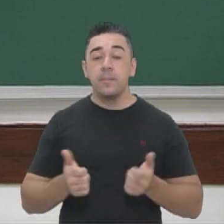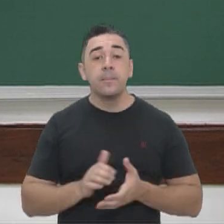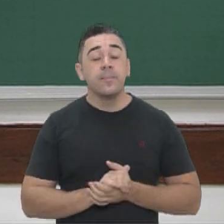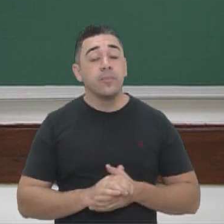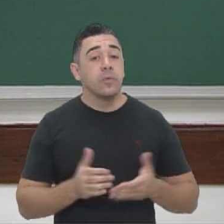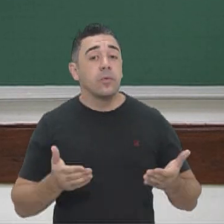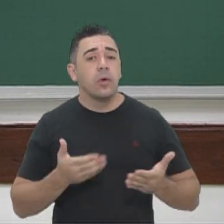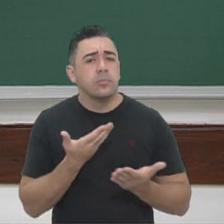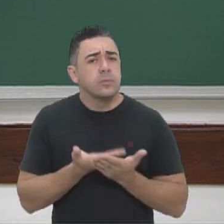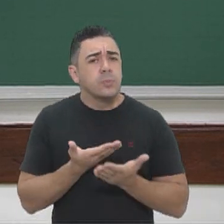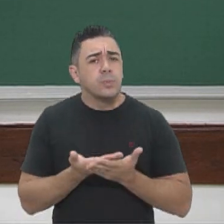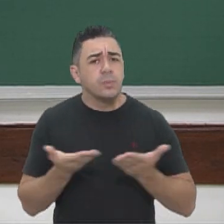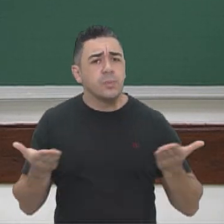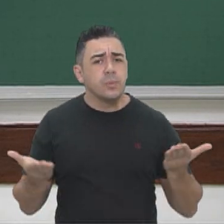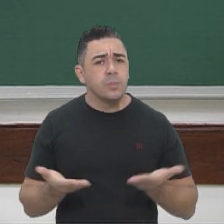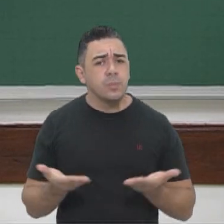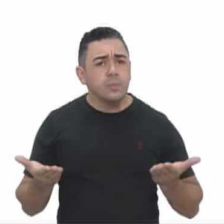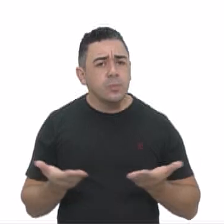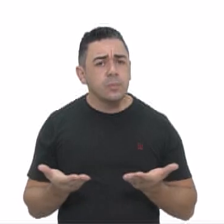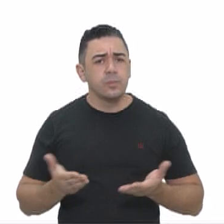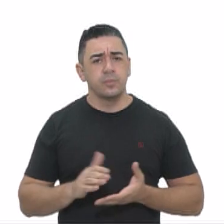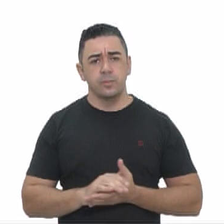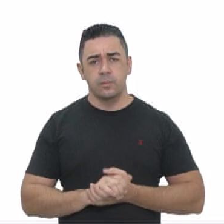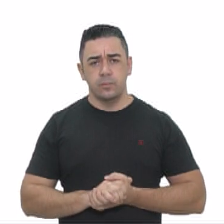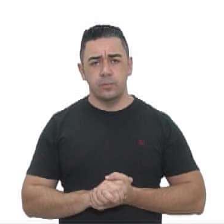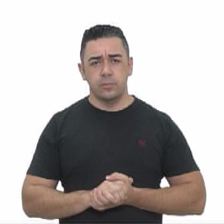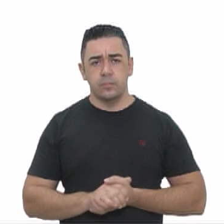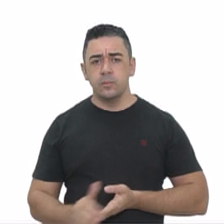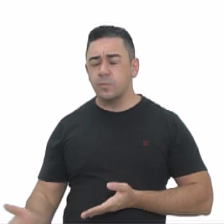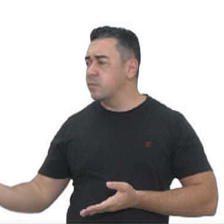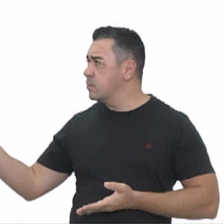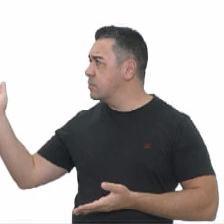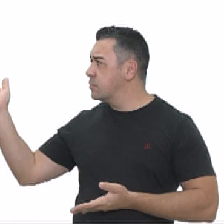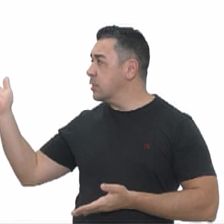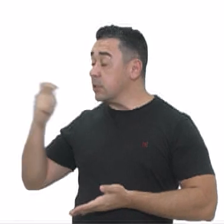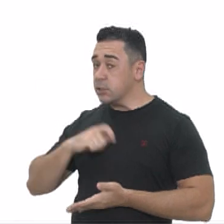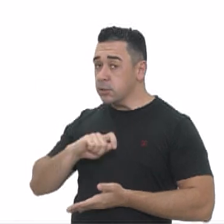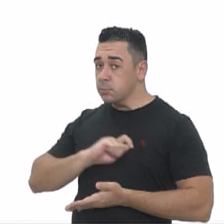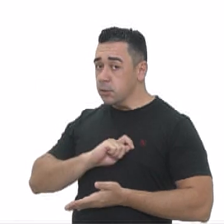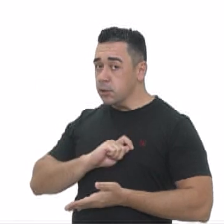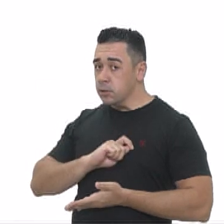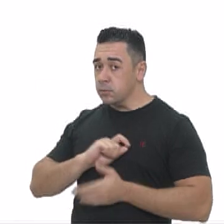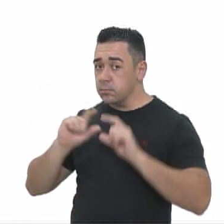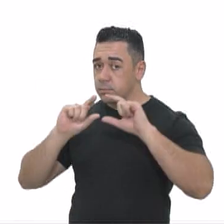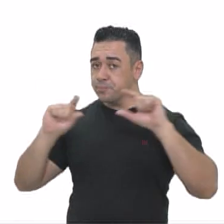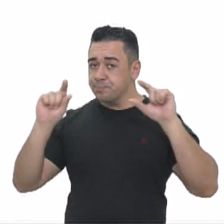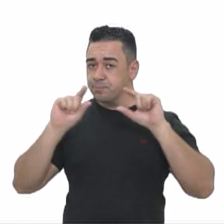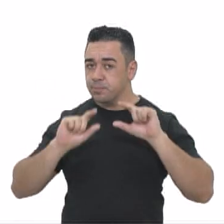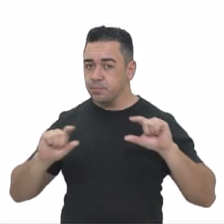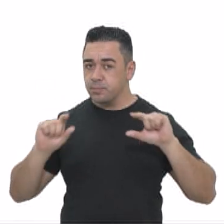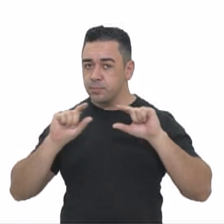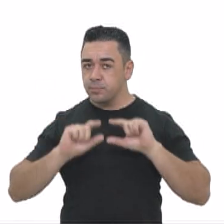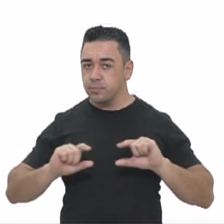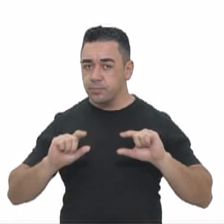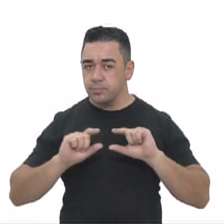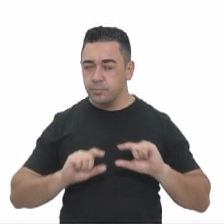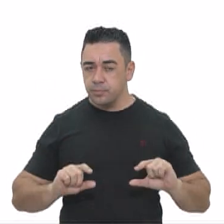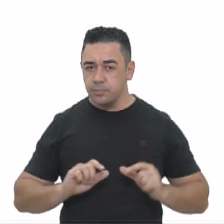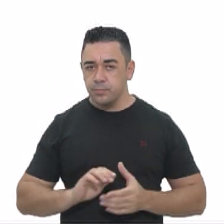que vamos estudar hoje? Reflexión sobre los viajes,